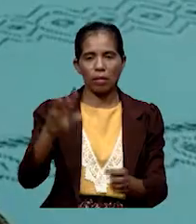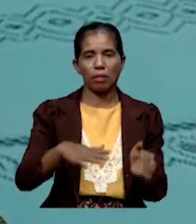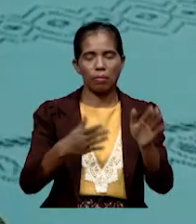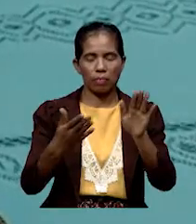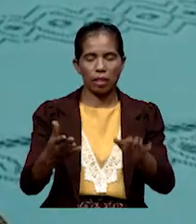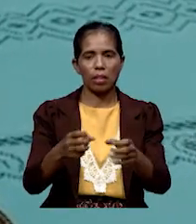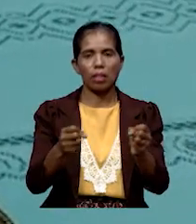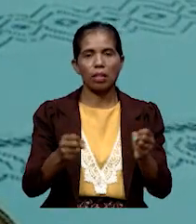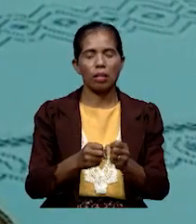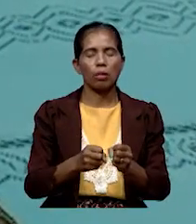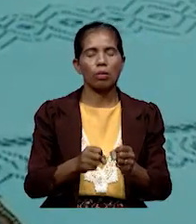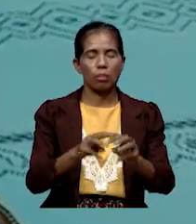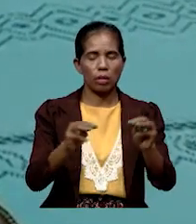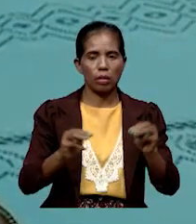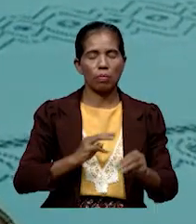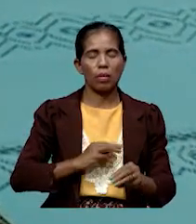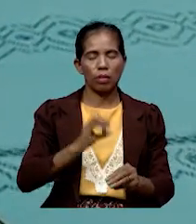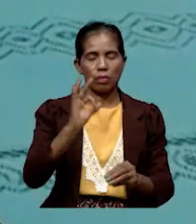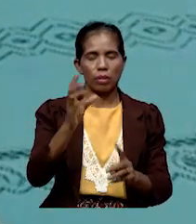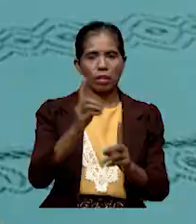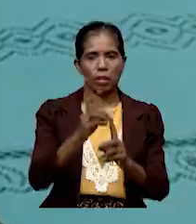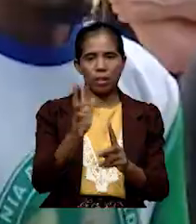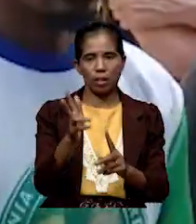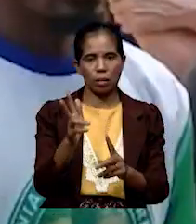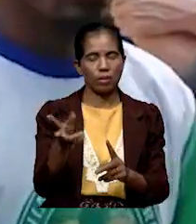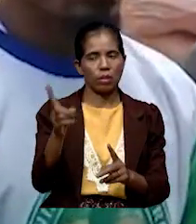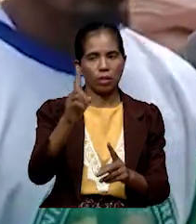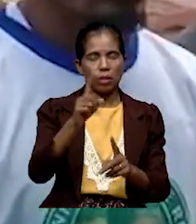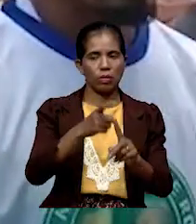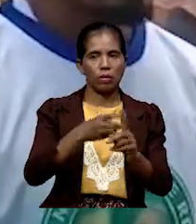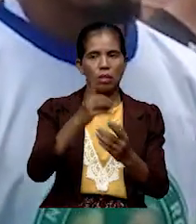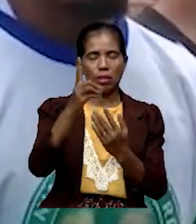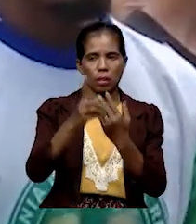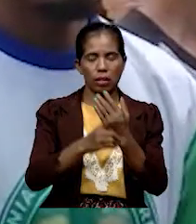Mindelu, municipio Manufahi ia lorong tolun nul resing ida fulang dezembro